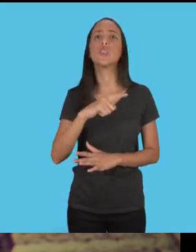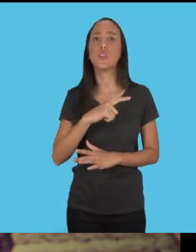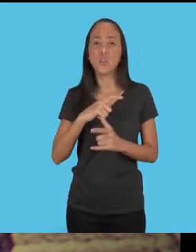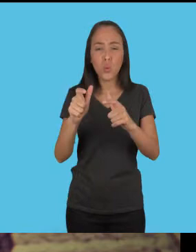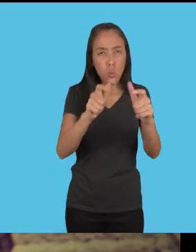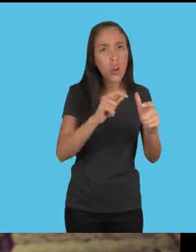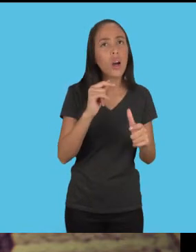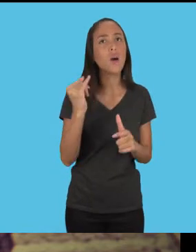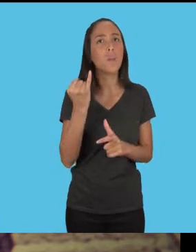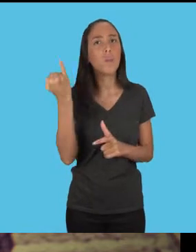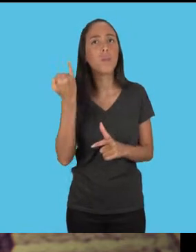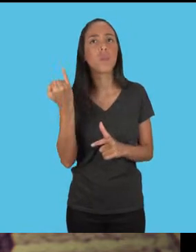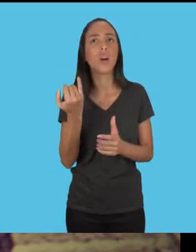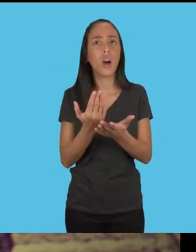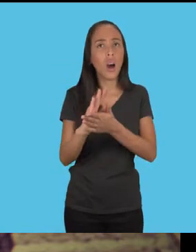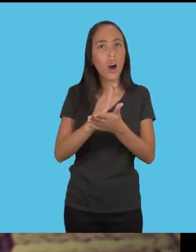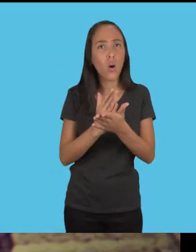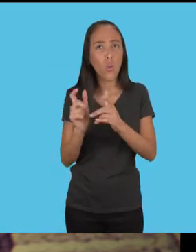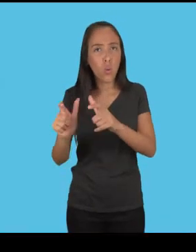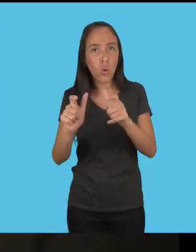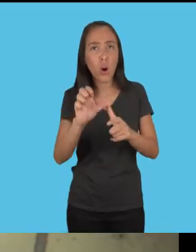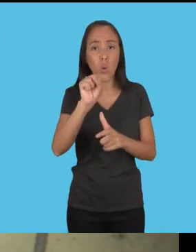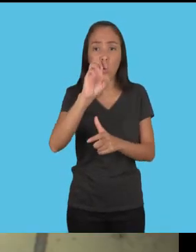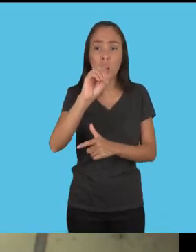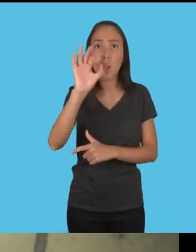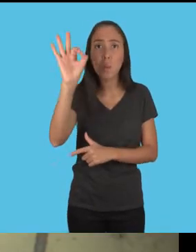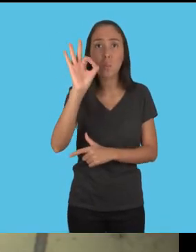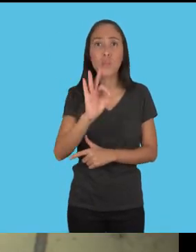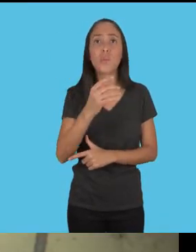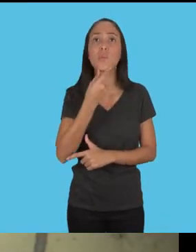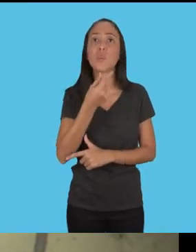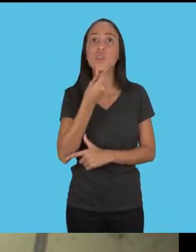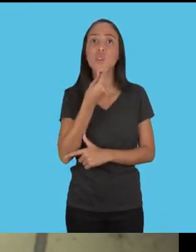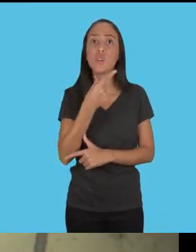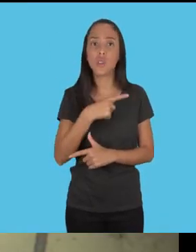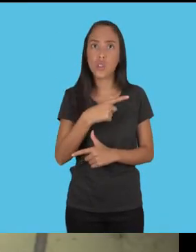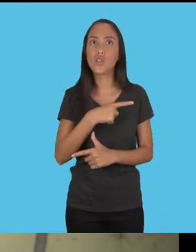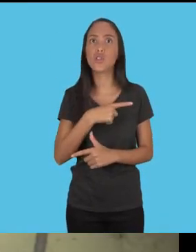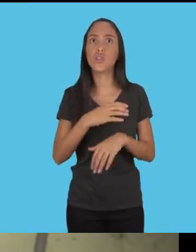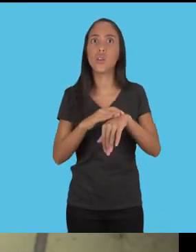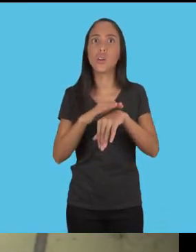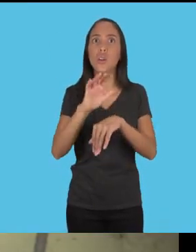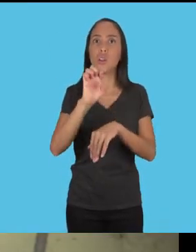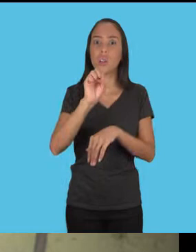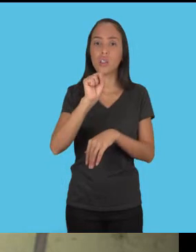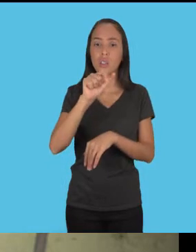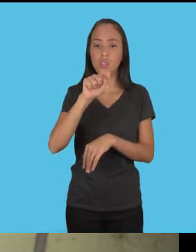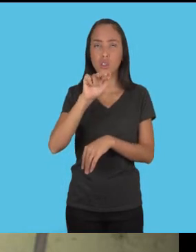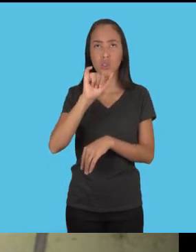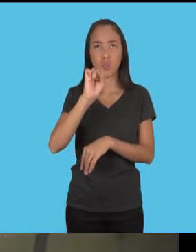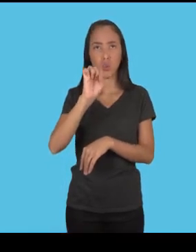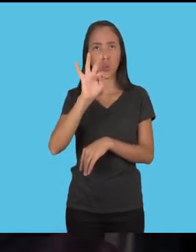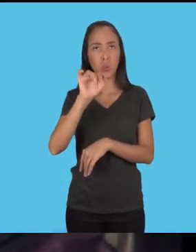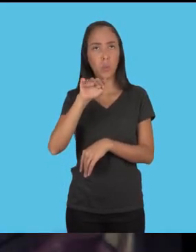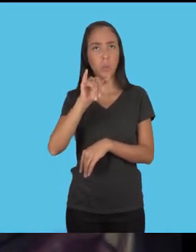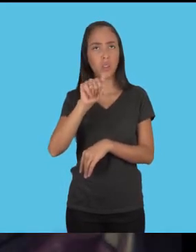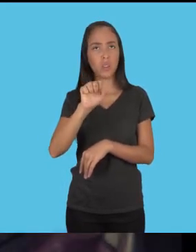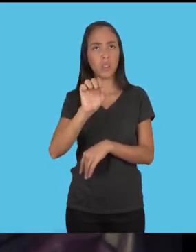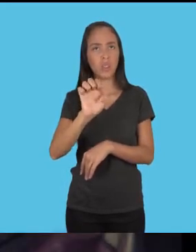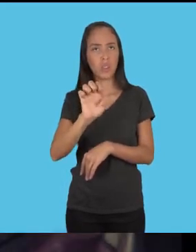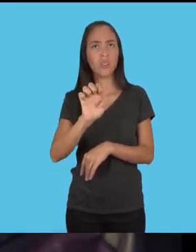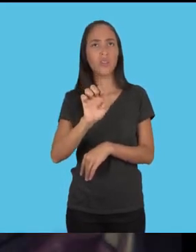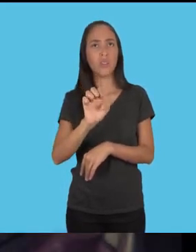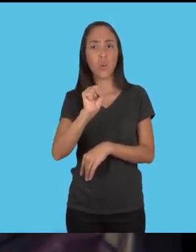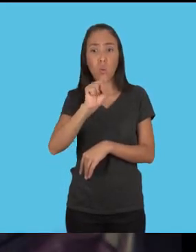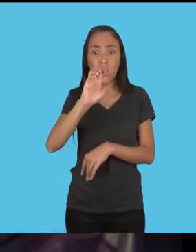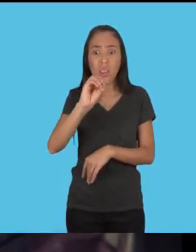Tunísia, 80% dos meninos tinham esquistossomíase. 80% dos meninos. E as meninas